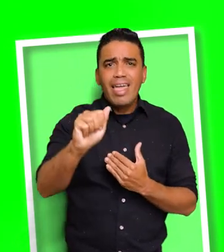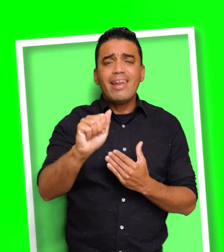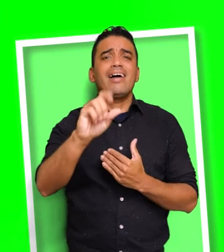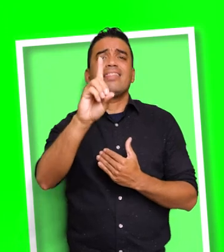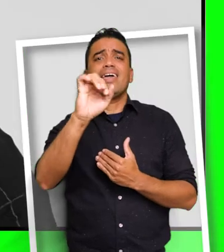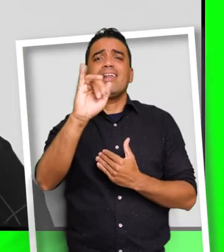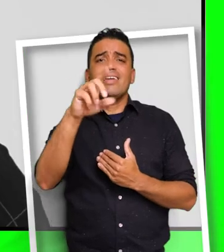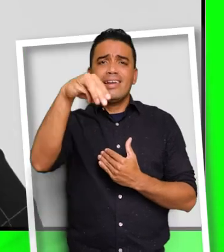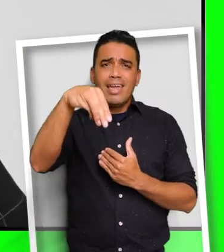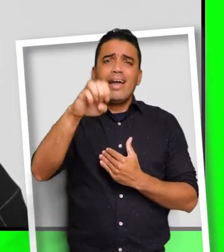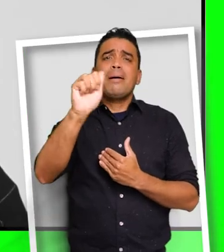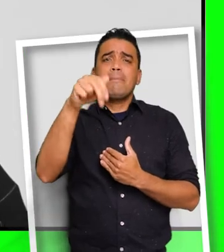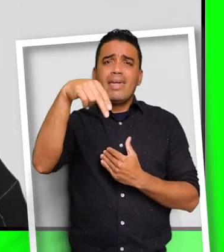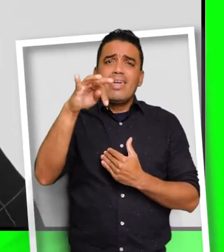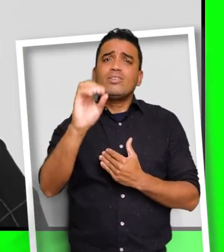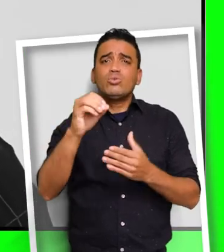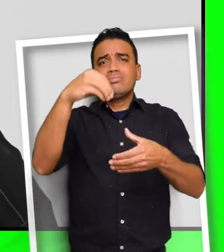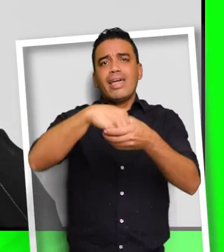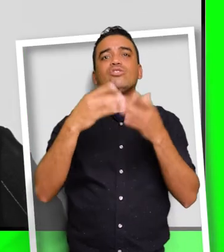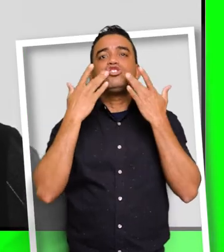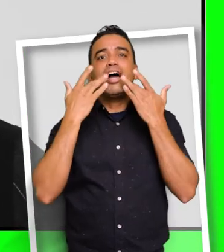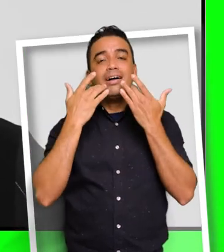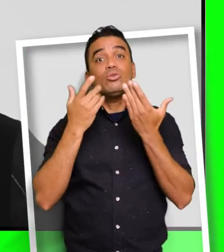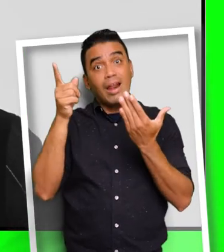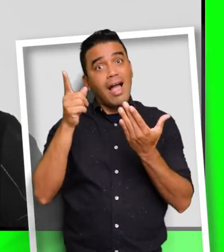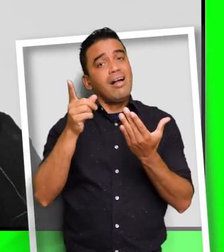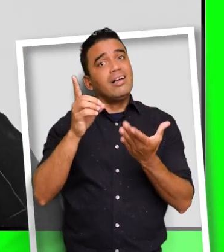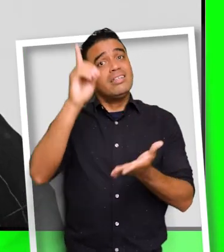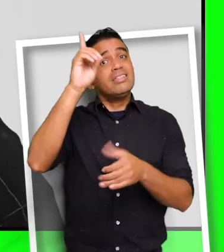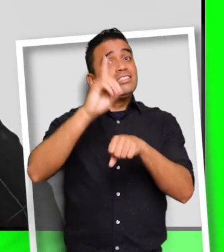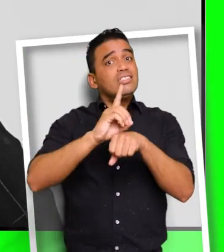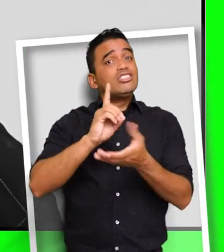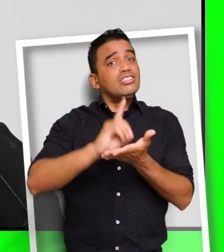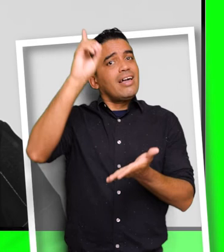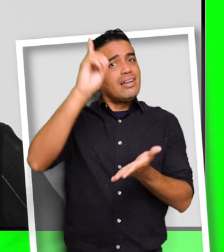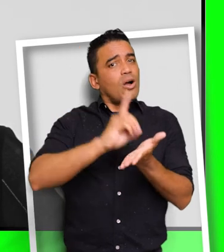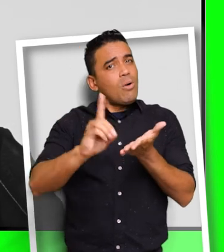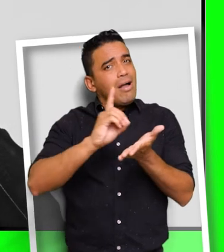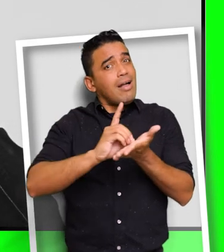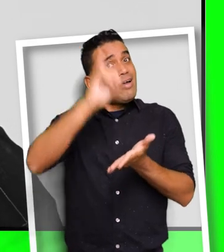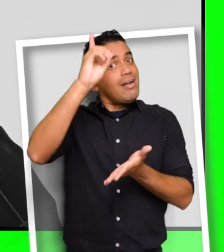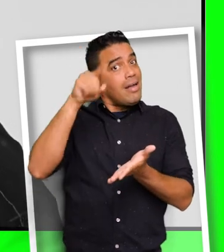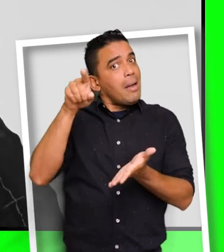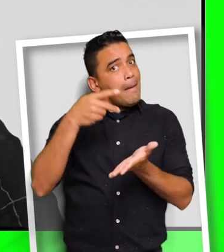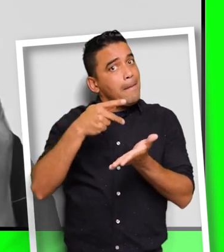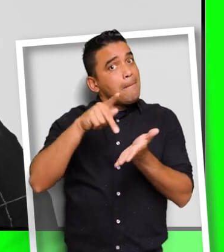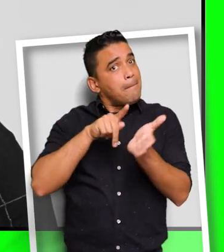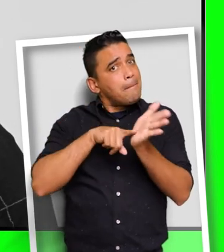no teatro. Gente, essa dissertação dela você encontra na internet. É uma fonte de pesquisa muito